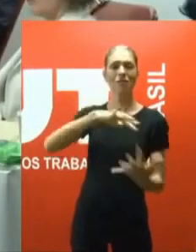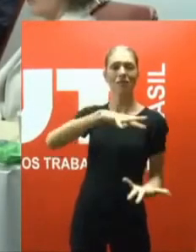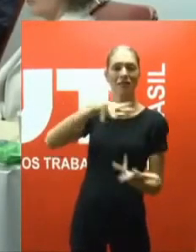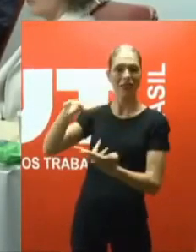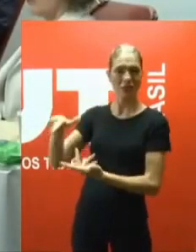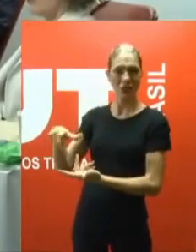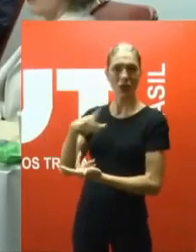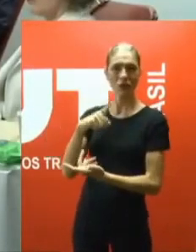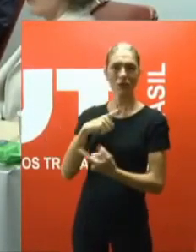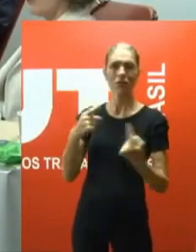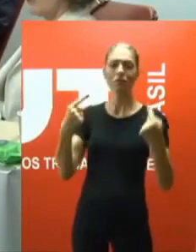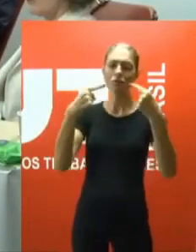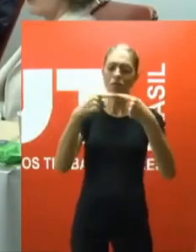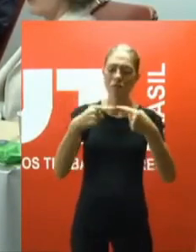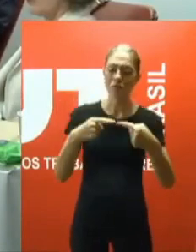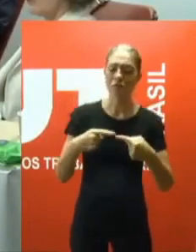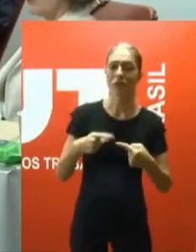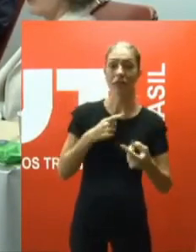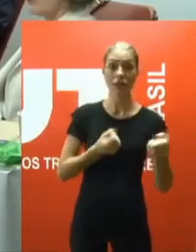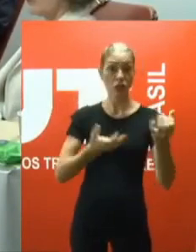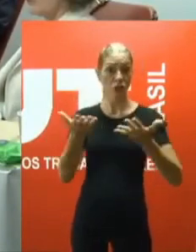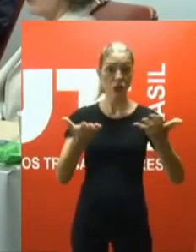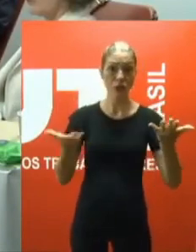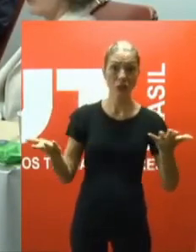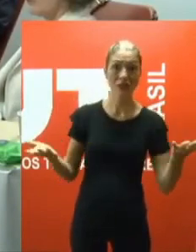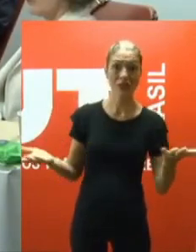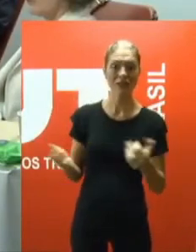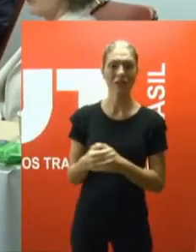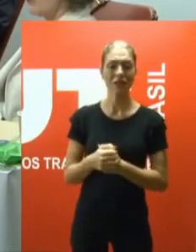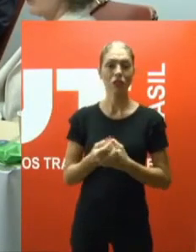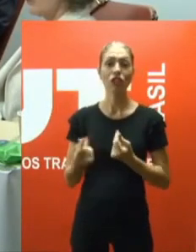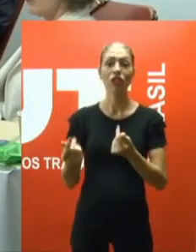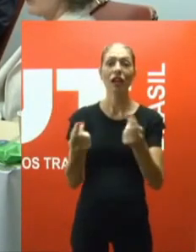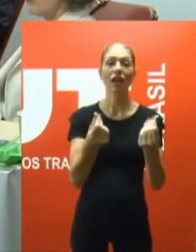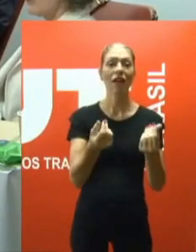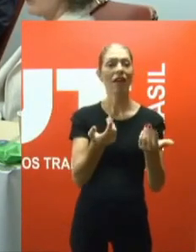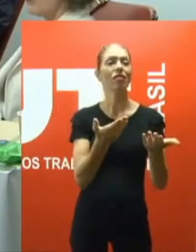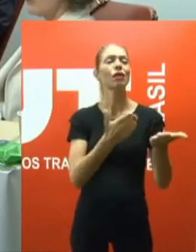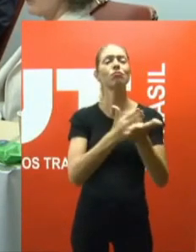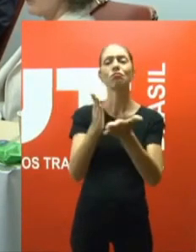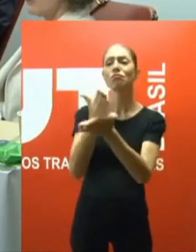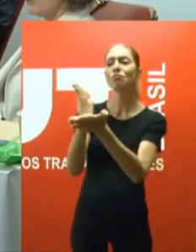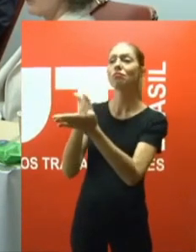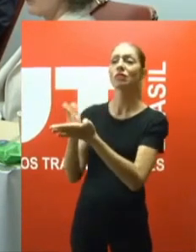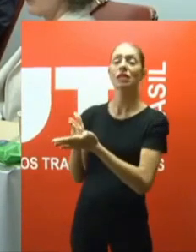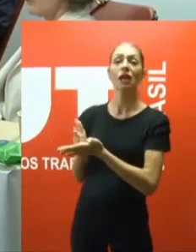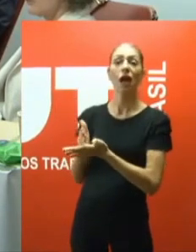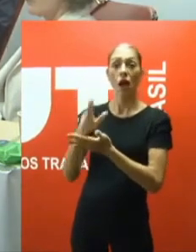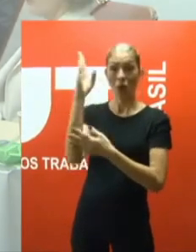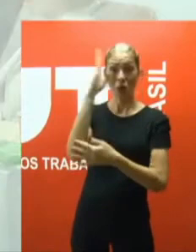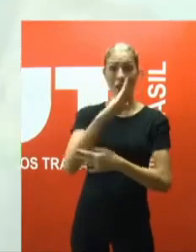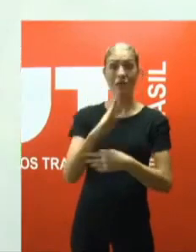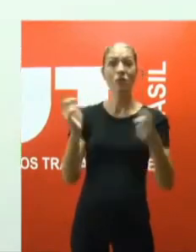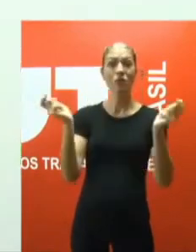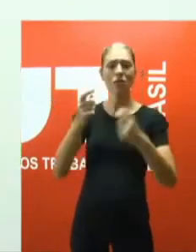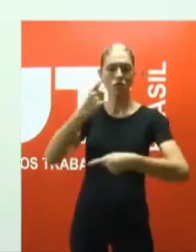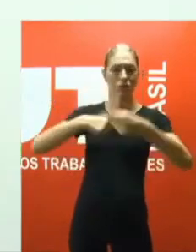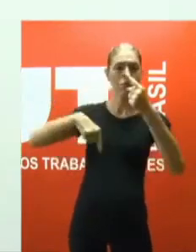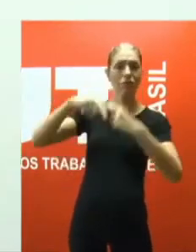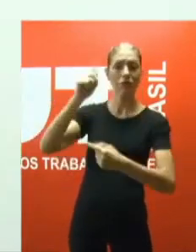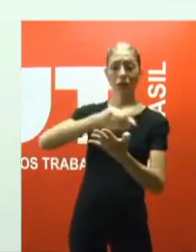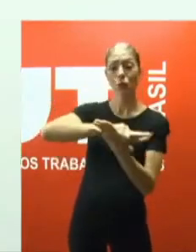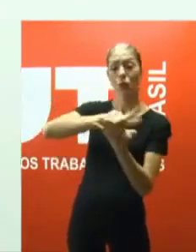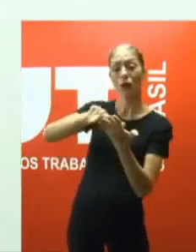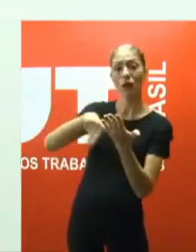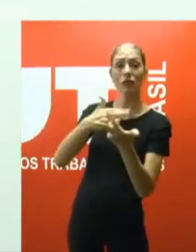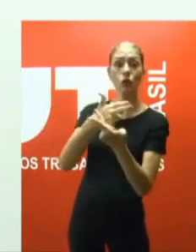fazendo concomitantemente distribuição de renda, o Brasil pode fazer casa, o Brasil pode voltar a fazer uma série de coisas